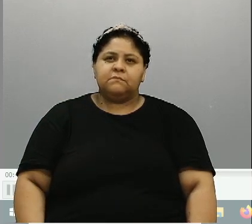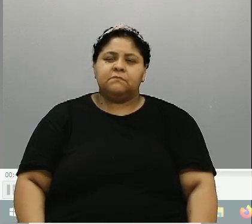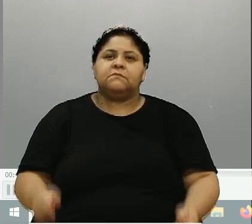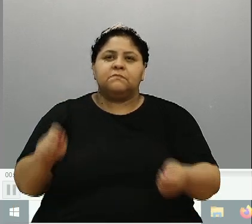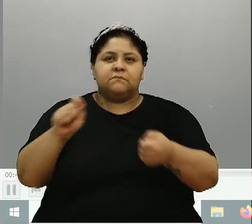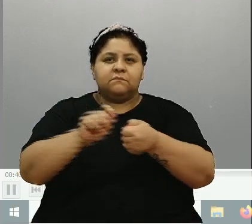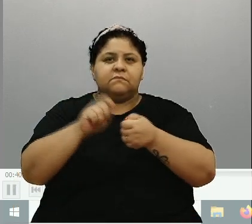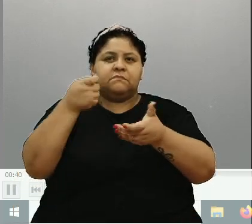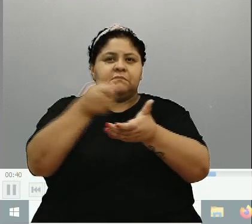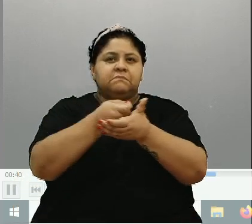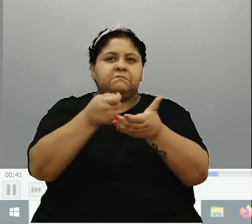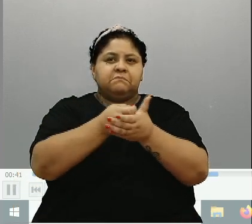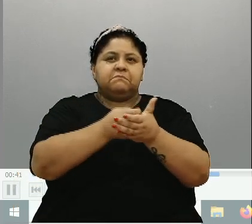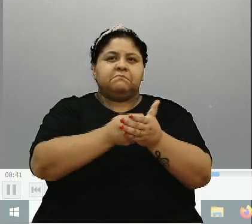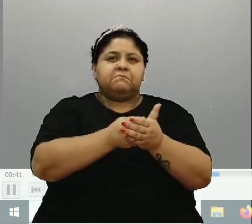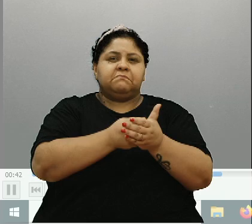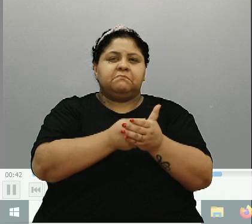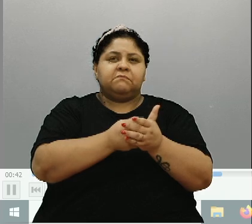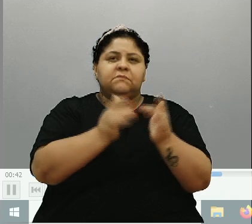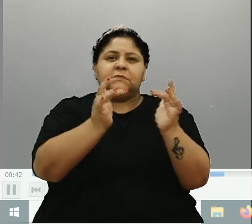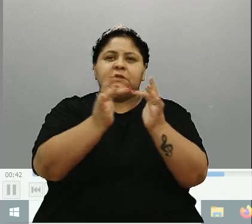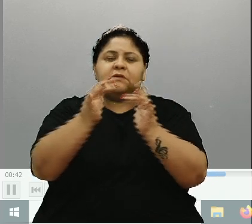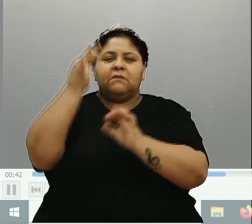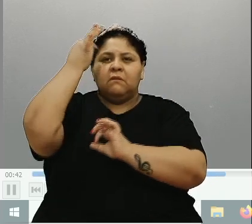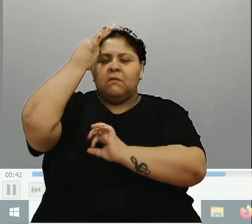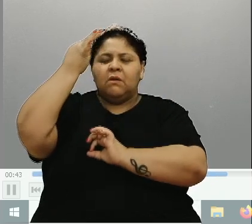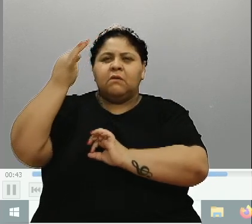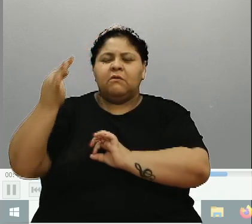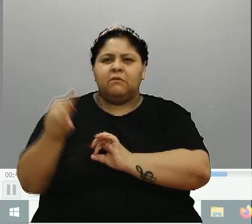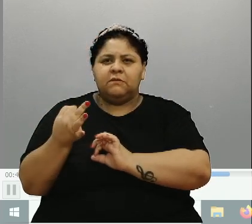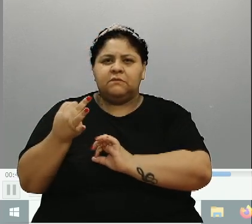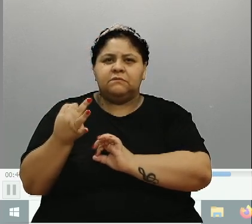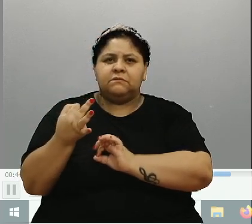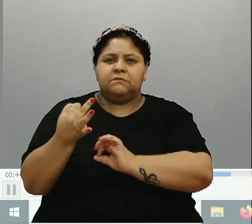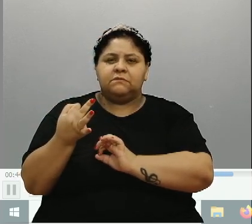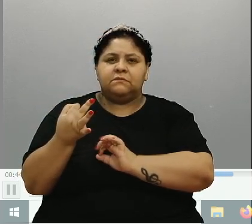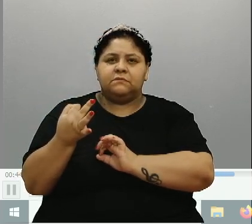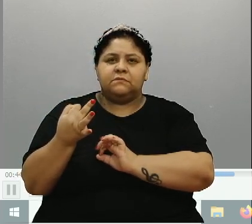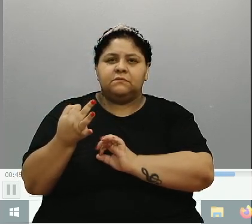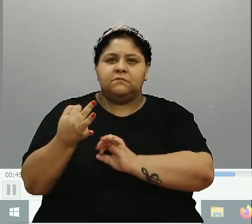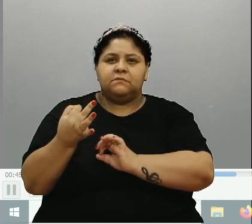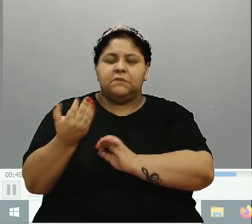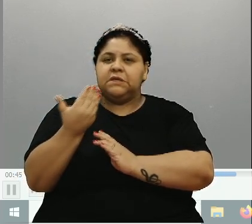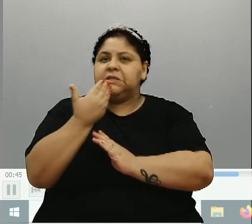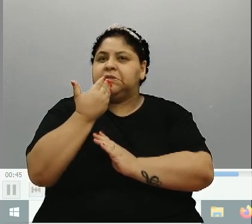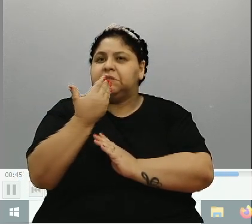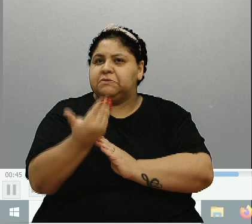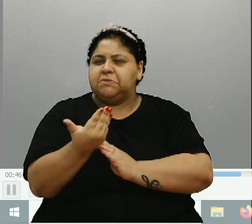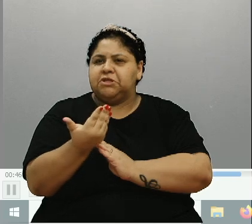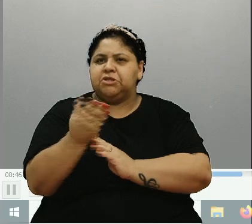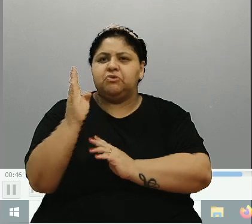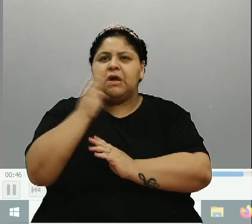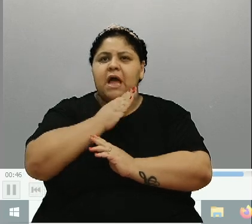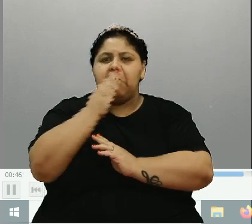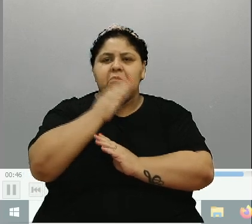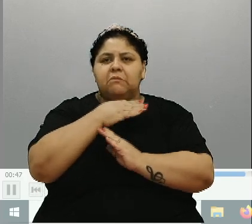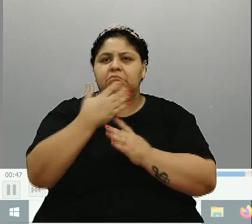Fizemos tentativas de contato para entender essa desocupação tão